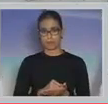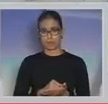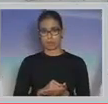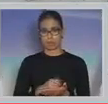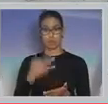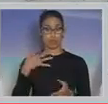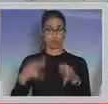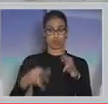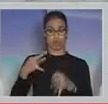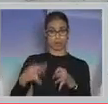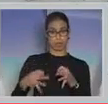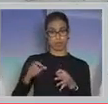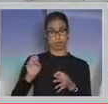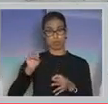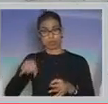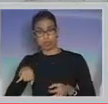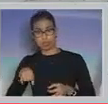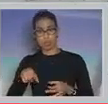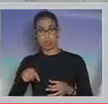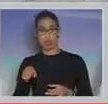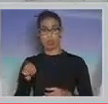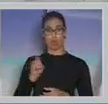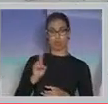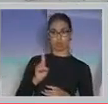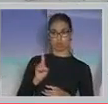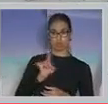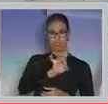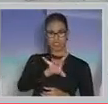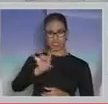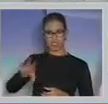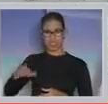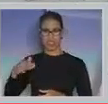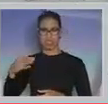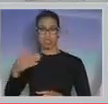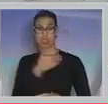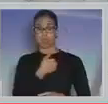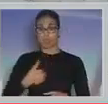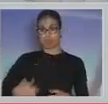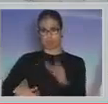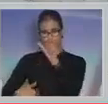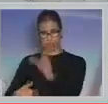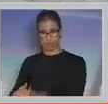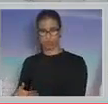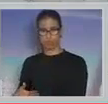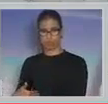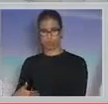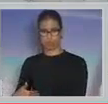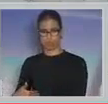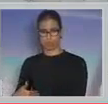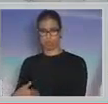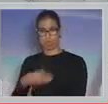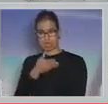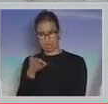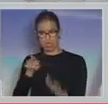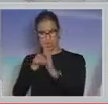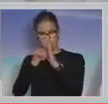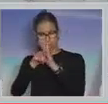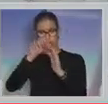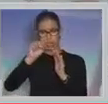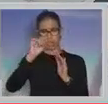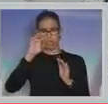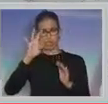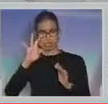julgamento ou não dos seus respectivos governadores que estejam sendo investigados pelo STJ